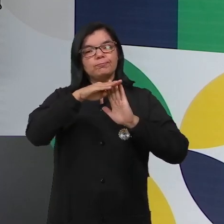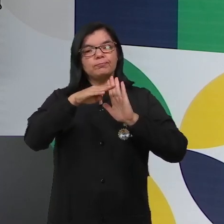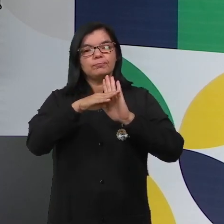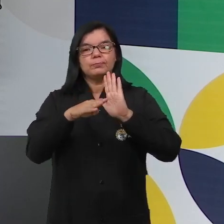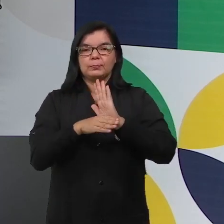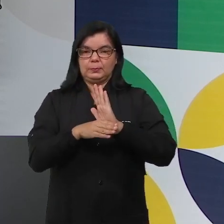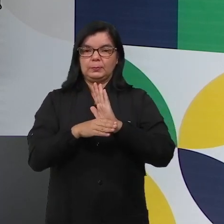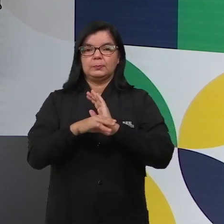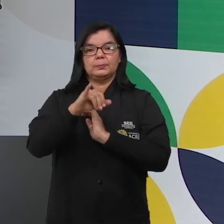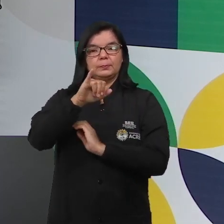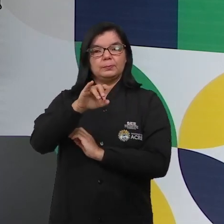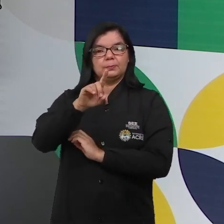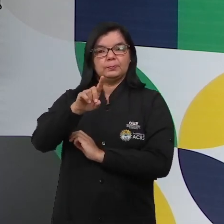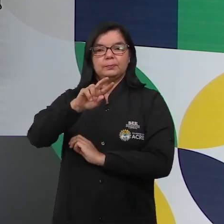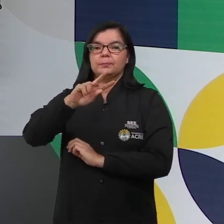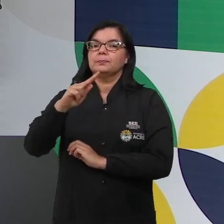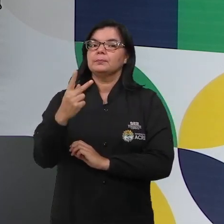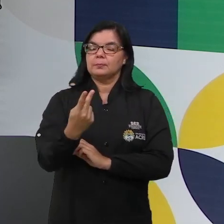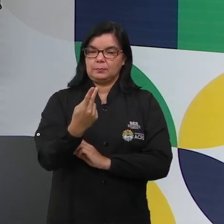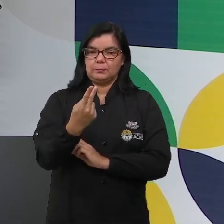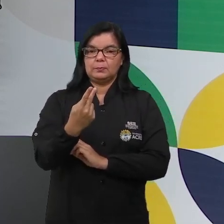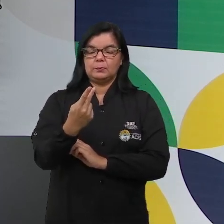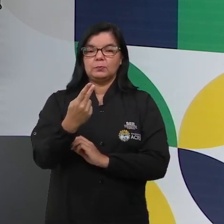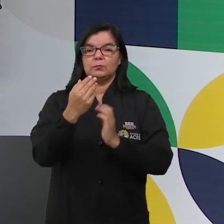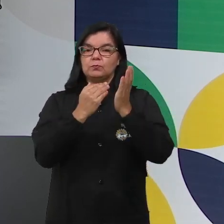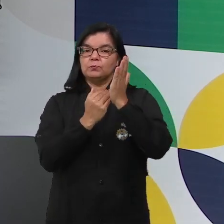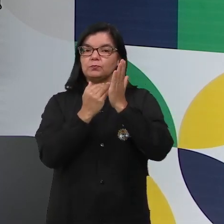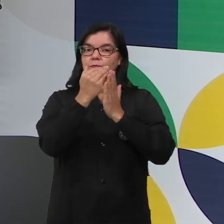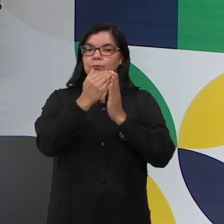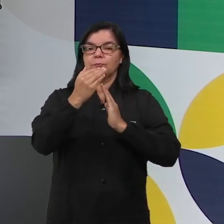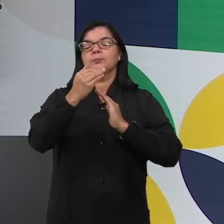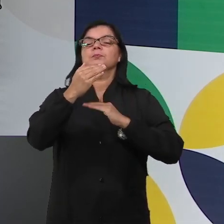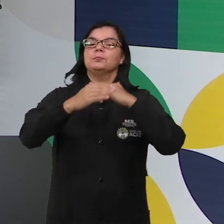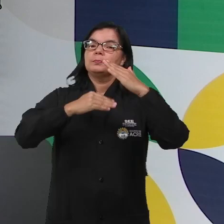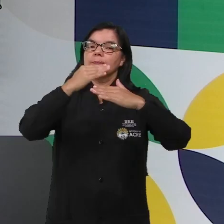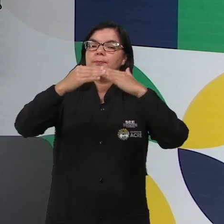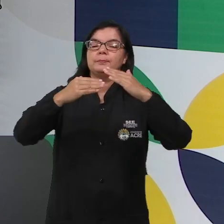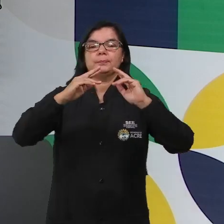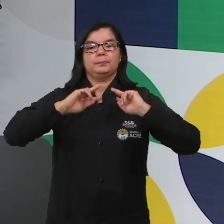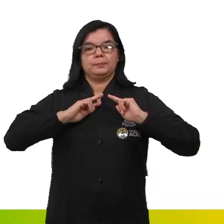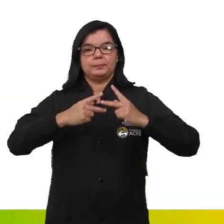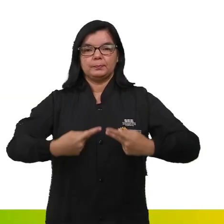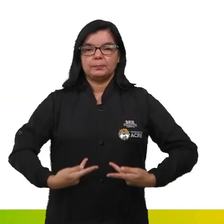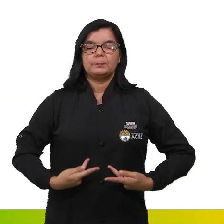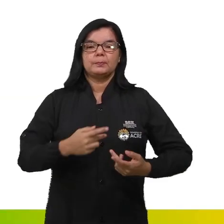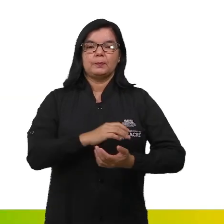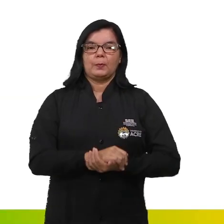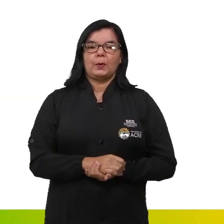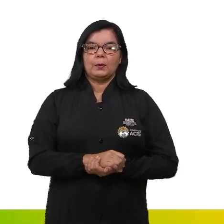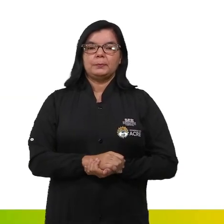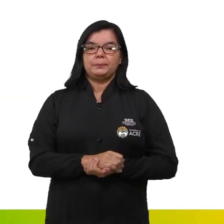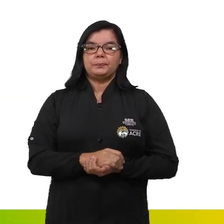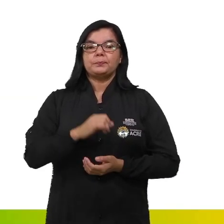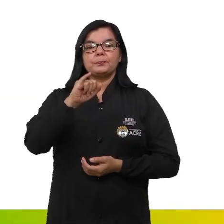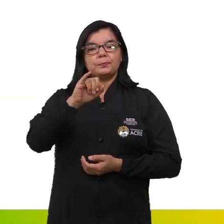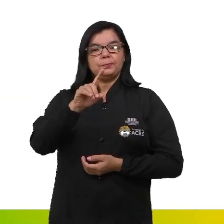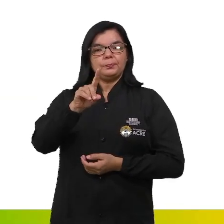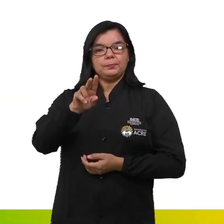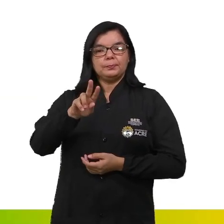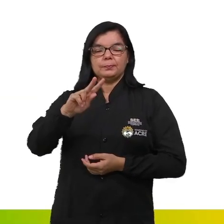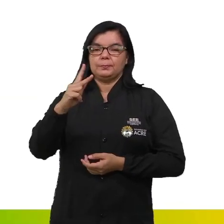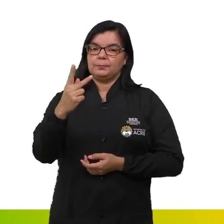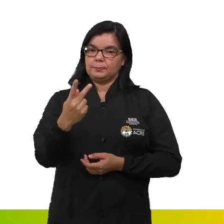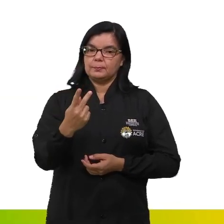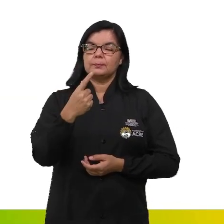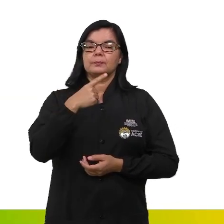de IDH, que quer dizer Índice de Desenvolvimento Humano. Olha só na tela aqui comigo. O IDH, que diz